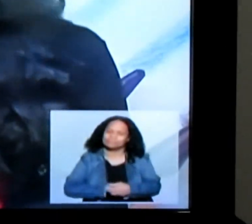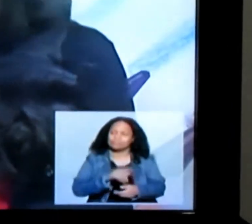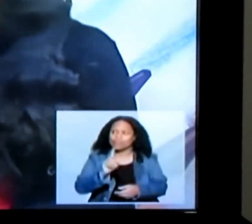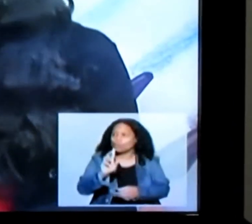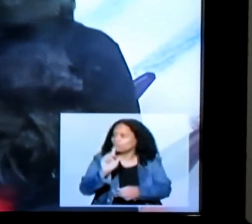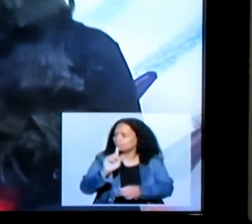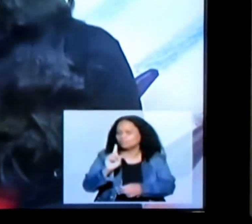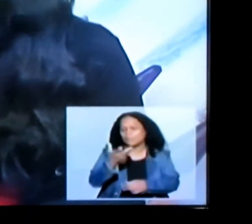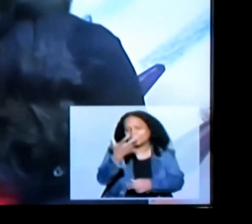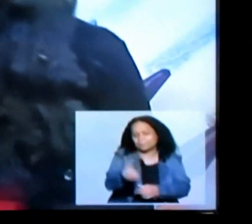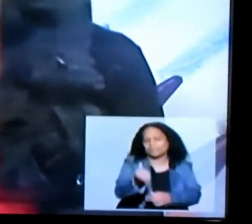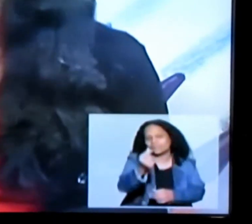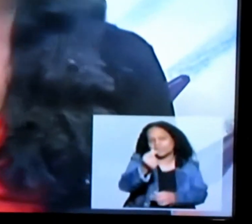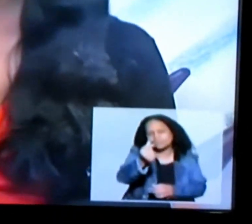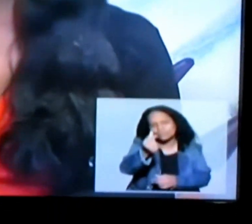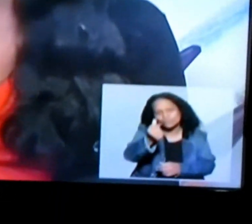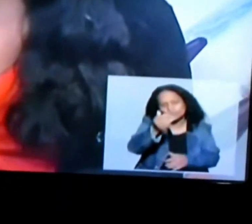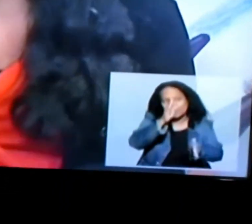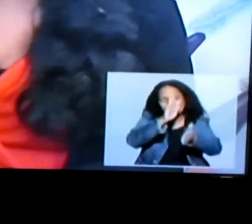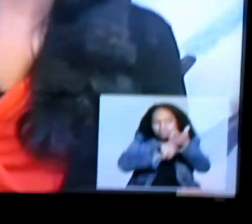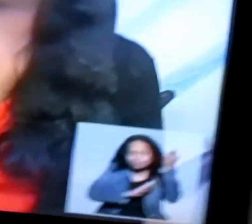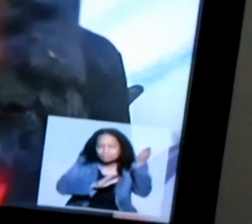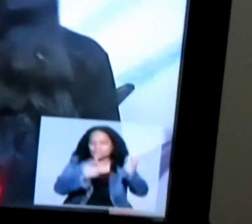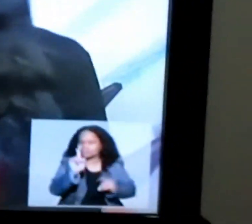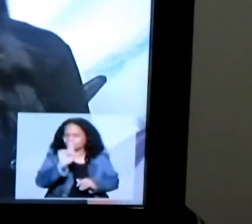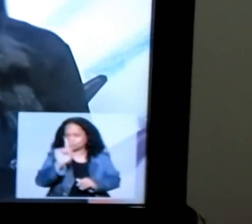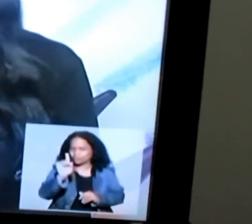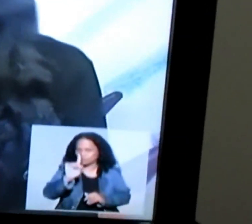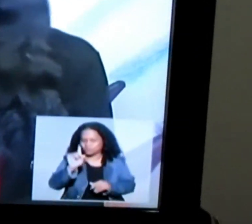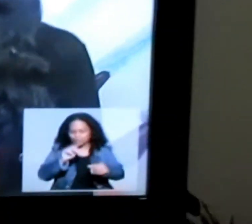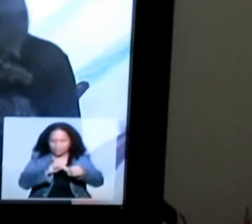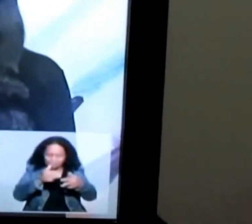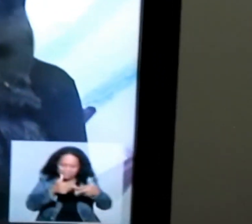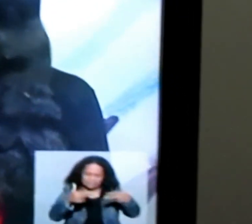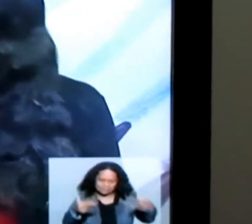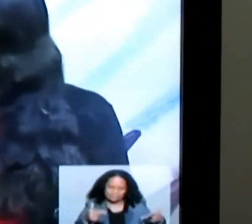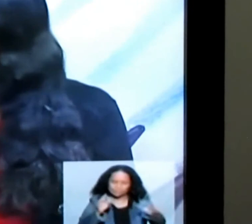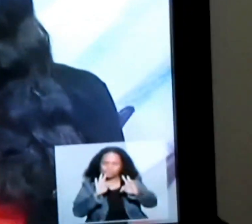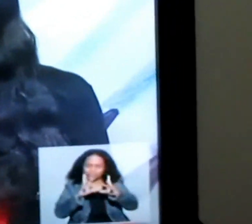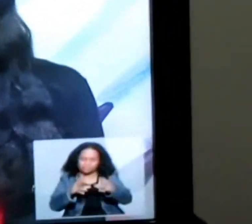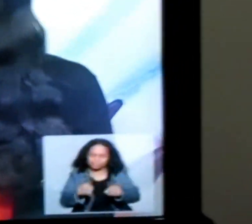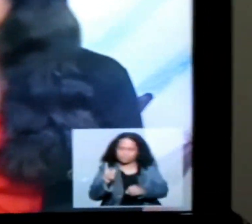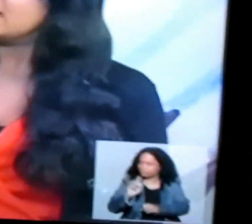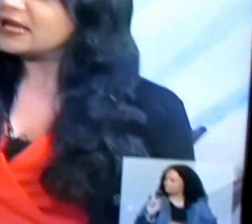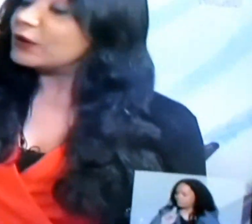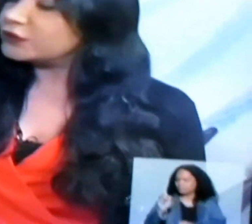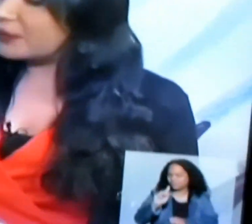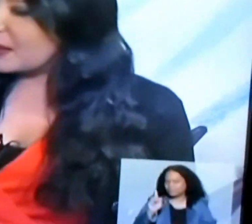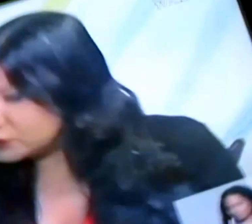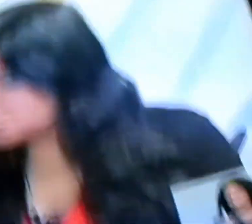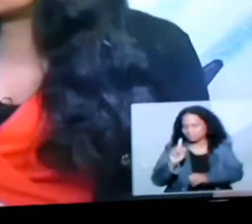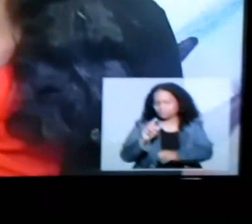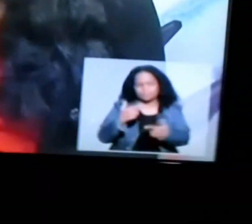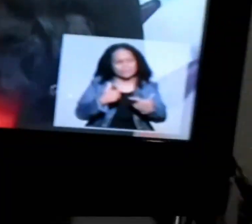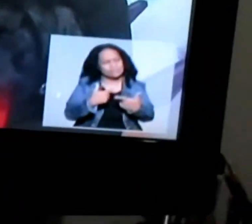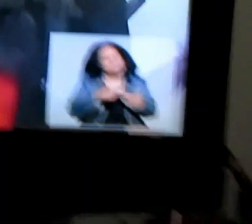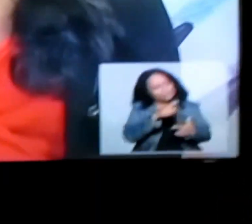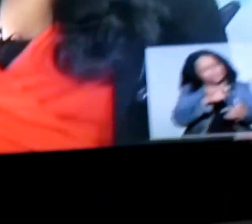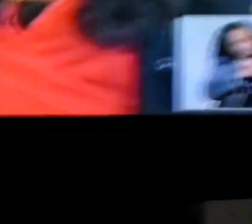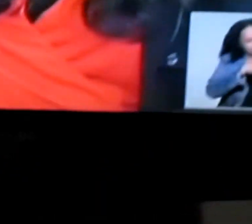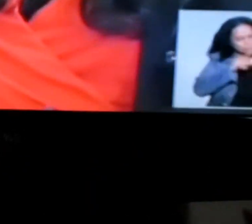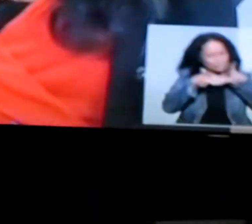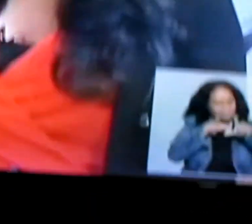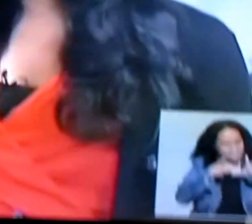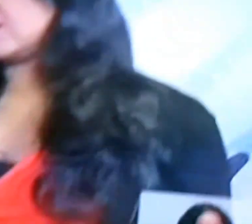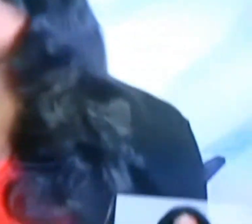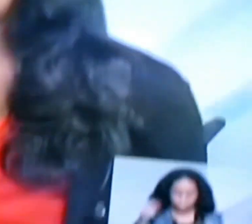no intervalo, Daniela, não dá para ganhar dinheiro com isso, para viajar e fazer essas coisas todas. O trabalho de vocês também